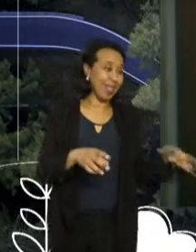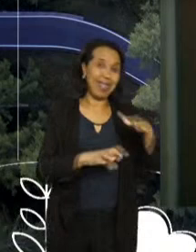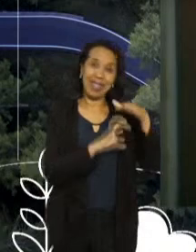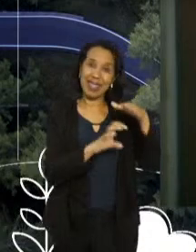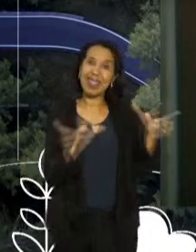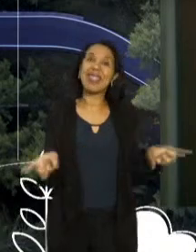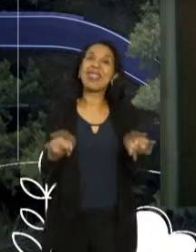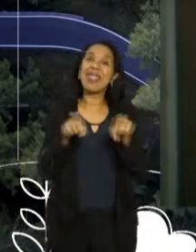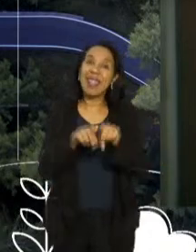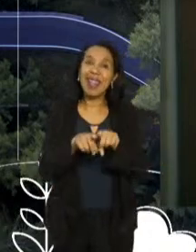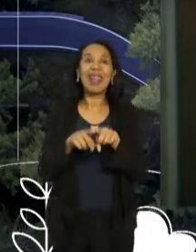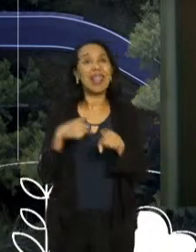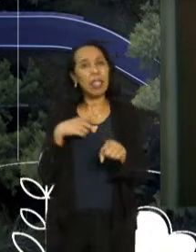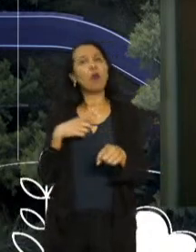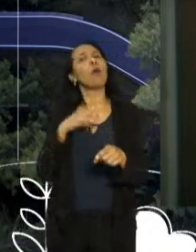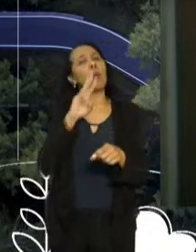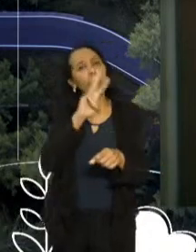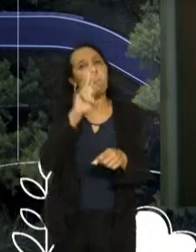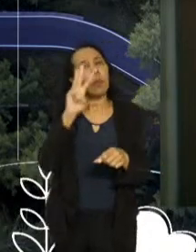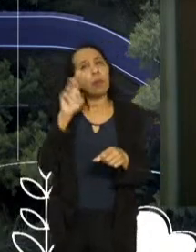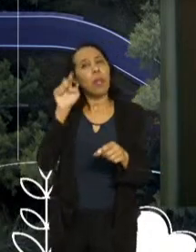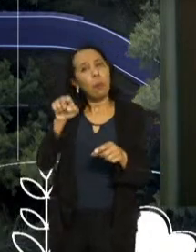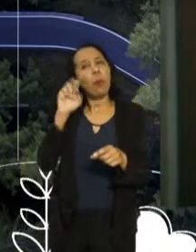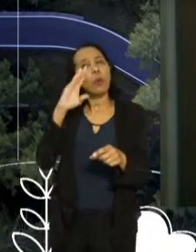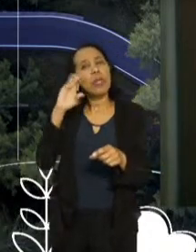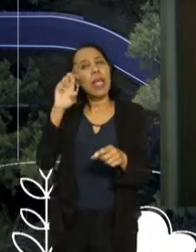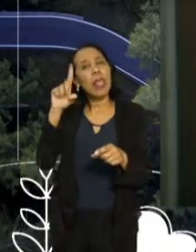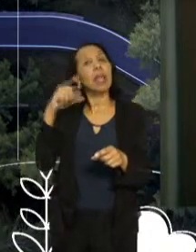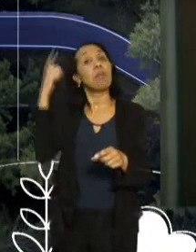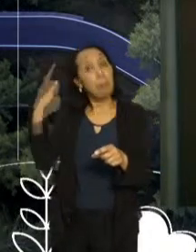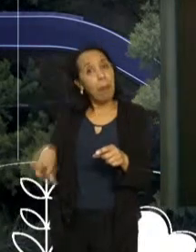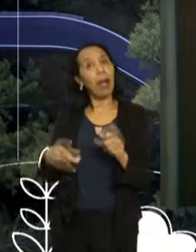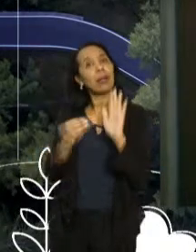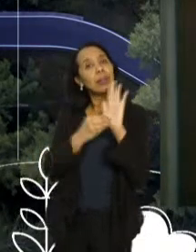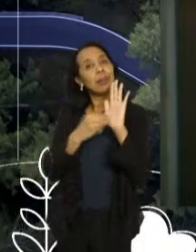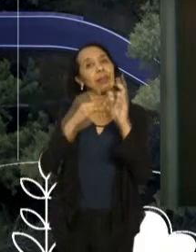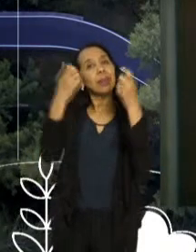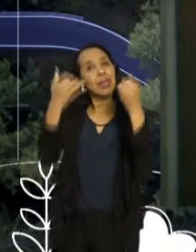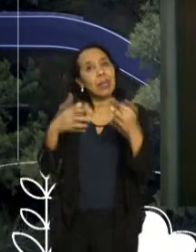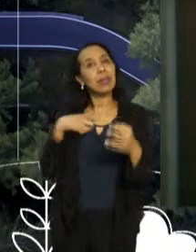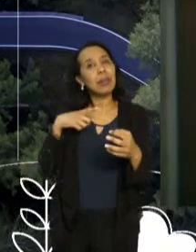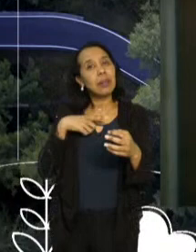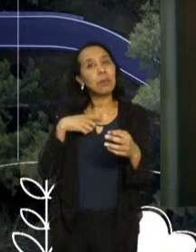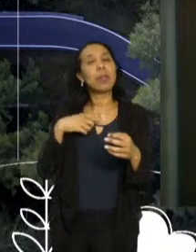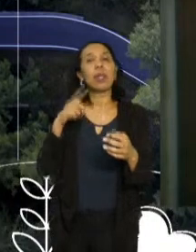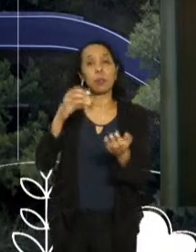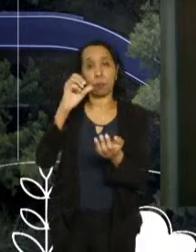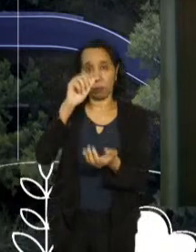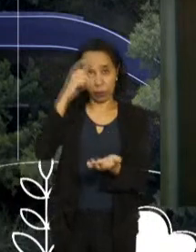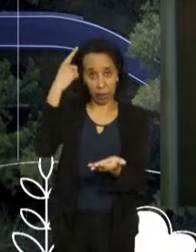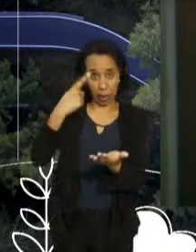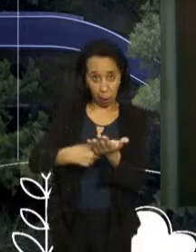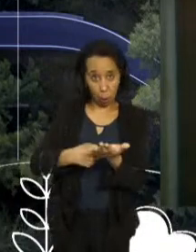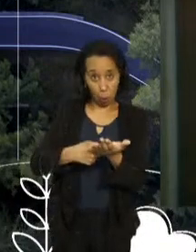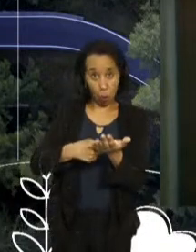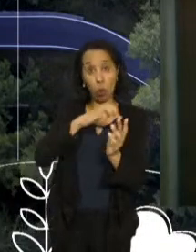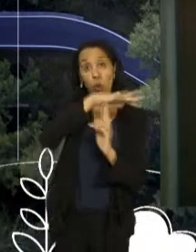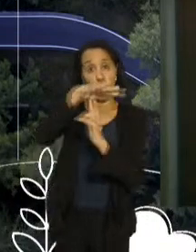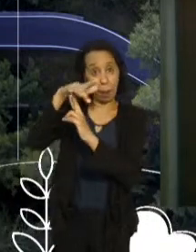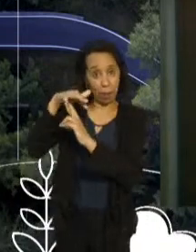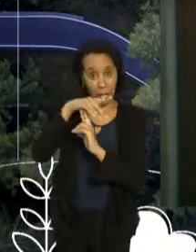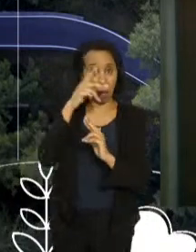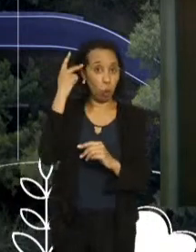a consultarem o site da CETESB no tema Acordo Ambiental São Paulo para conhecerem um pouco mais